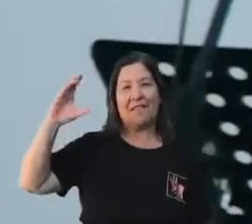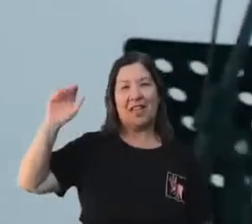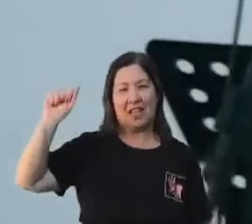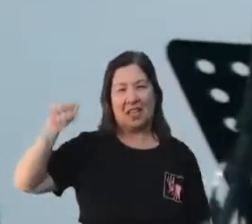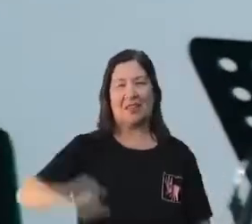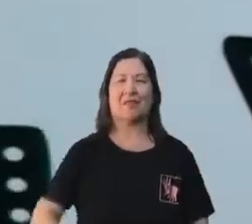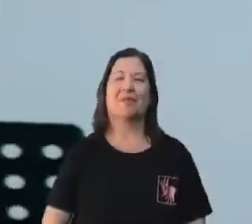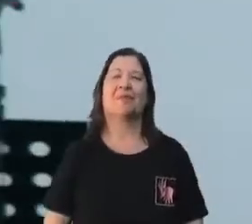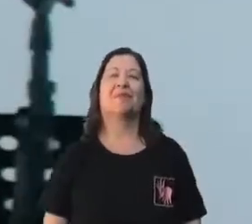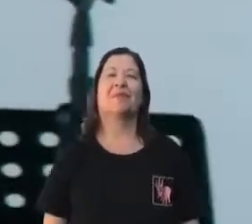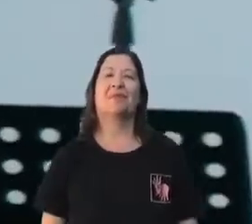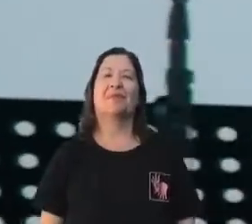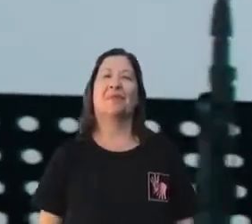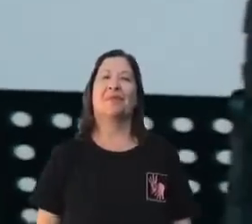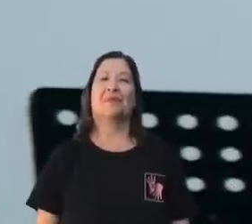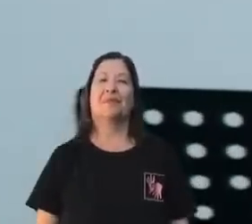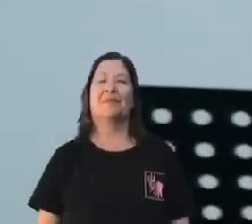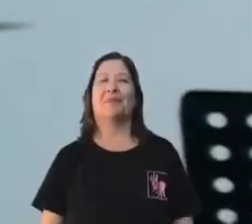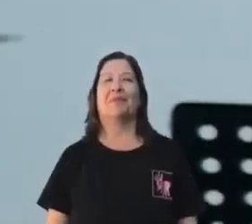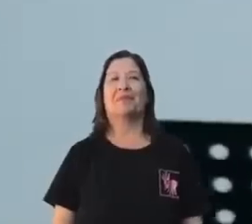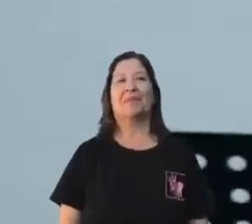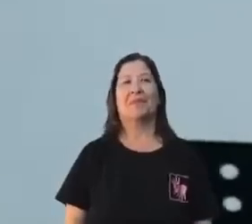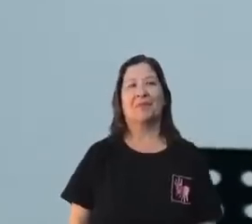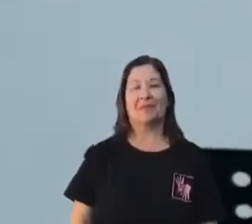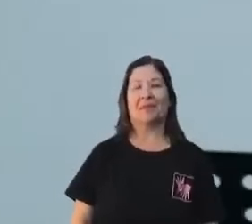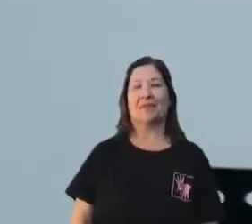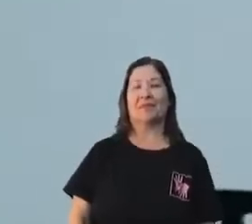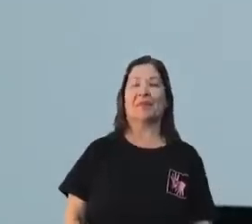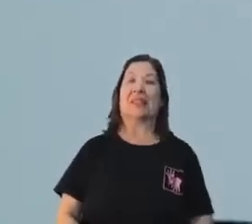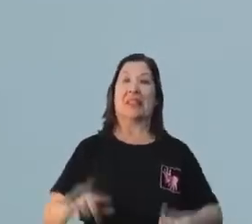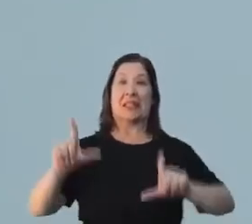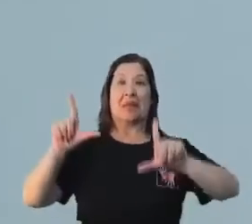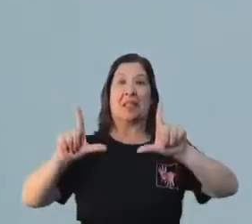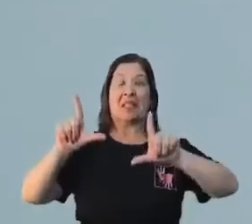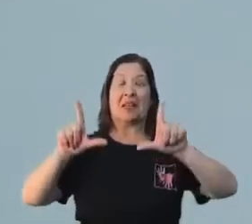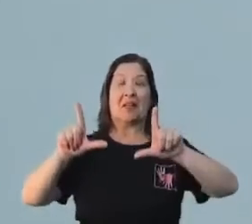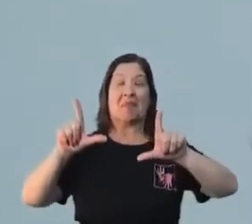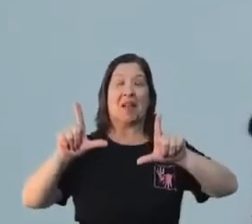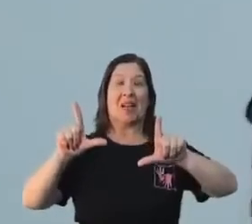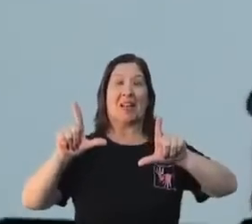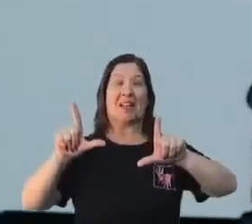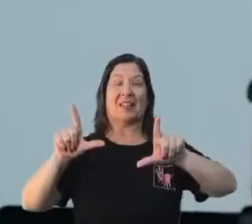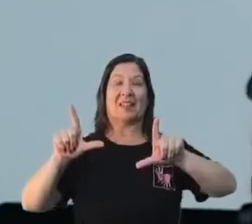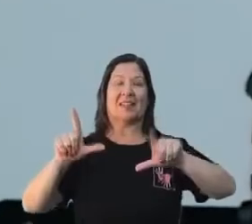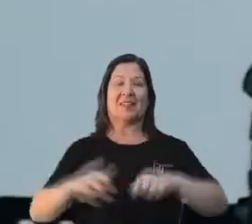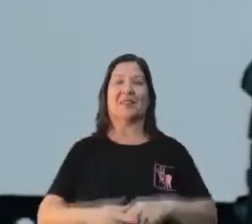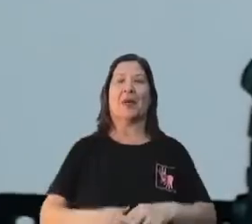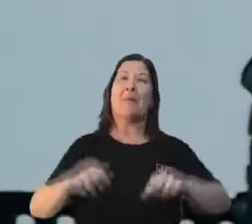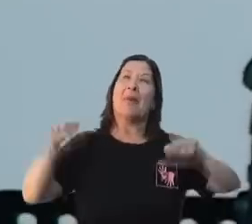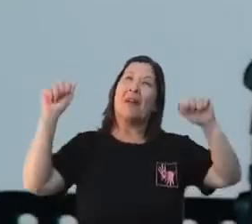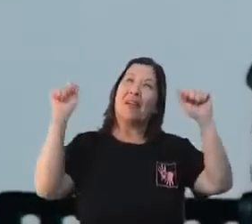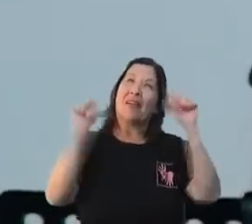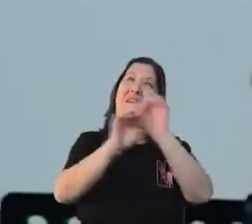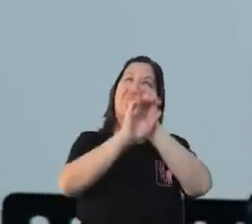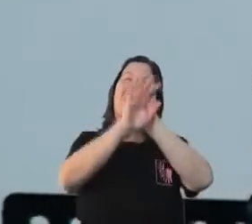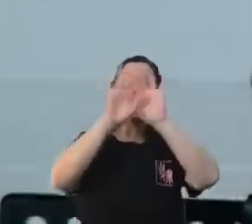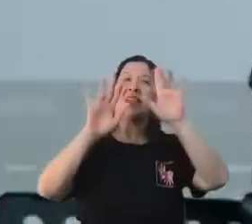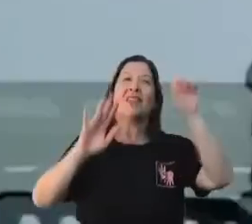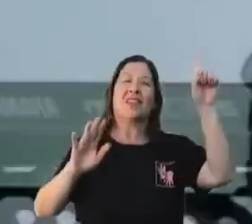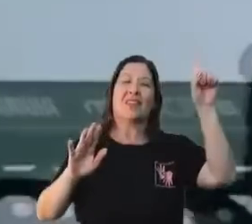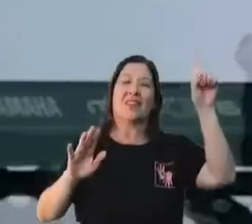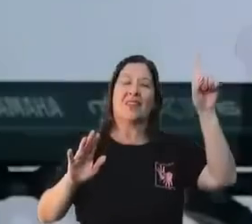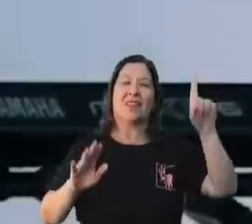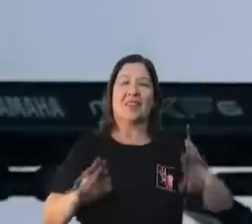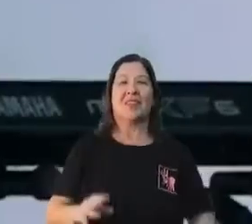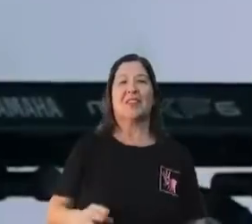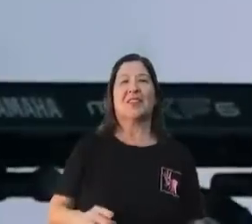David Livingstone. E lá tem uma placa de bronze com os seguintes dizeres: para a glória de Deus e em memória